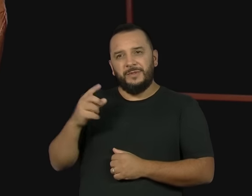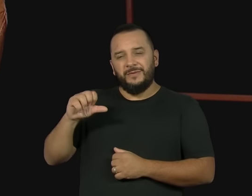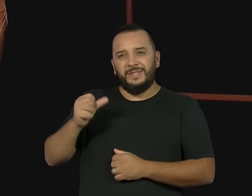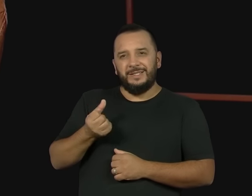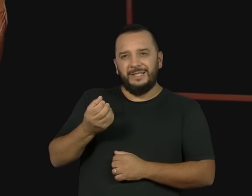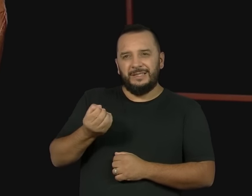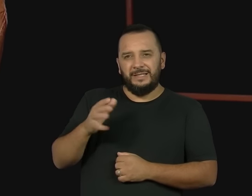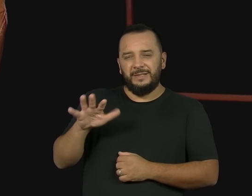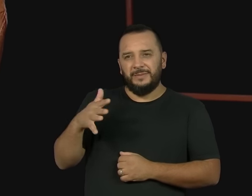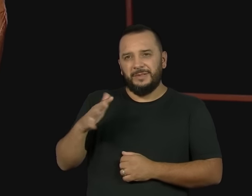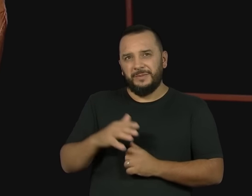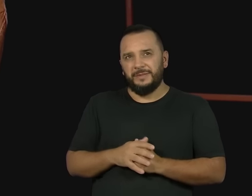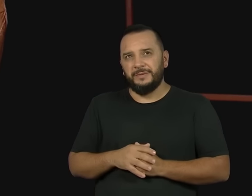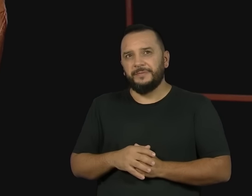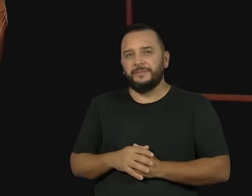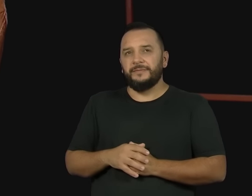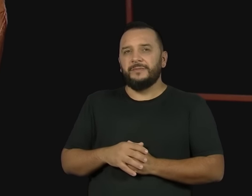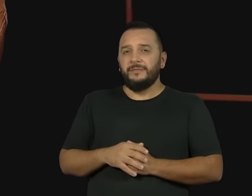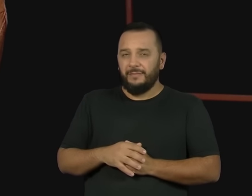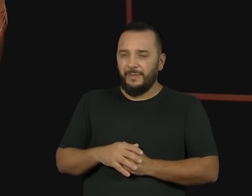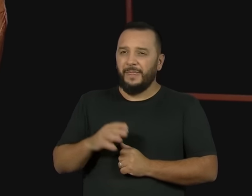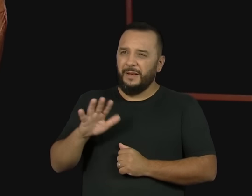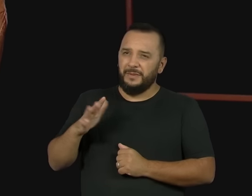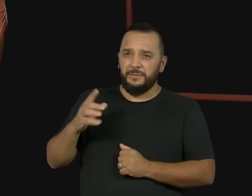E isso já era 70.